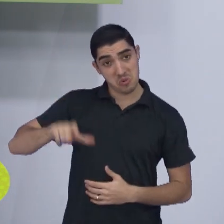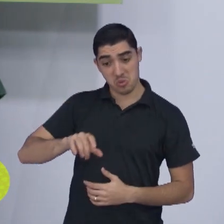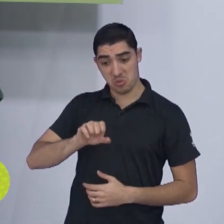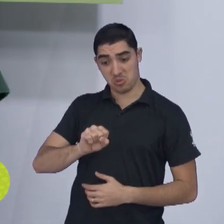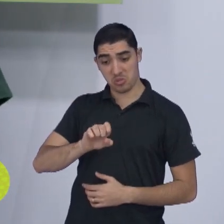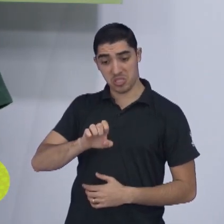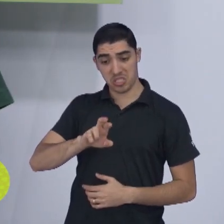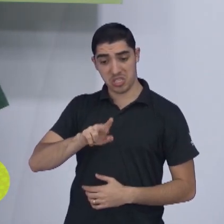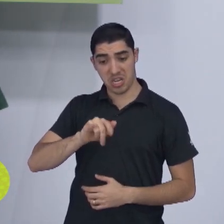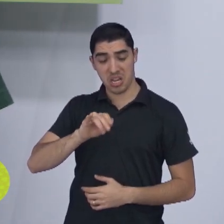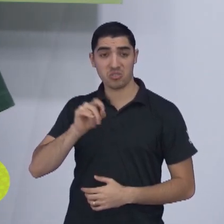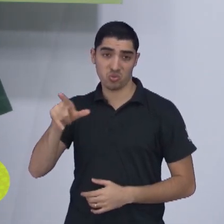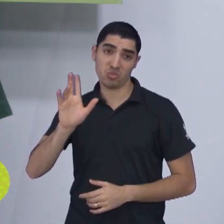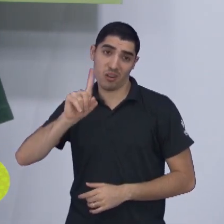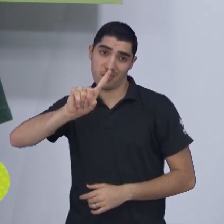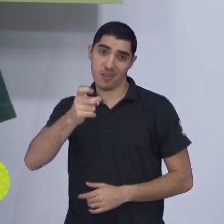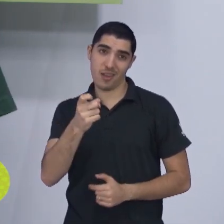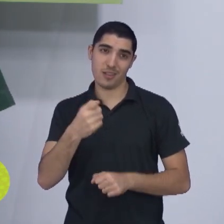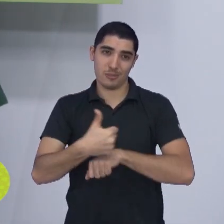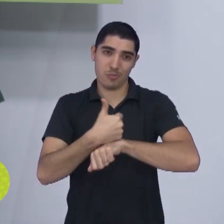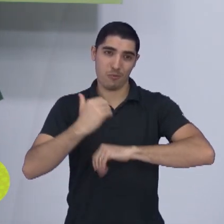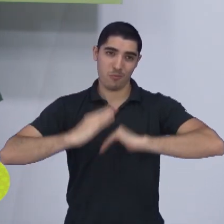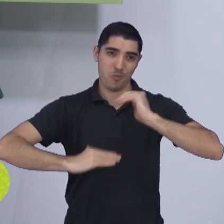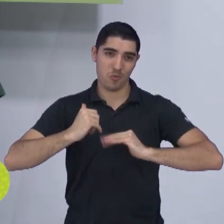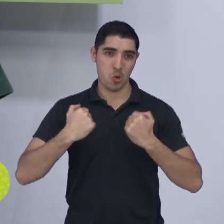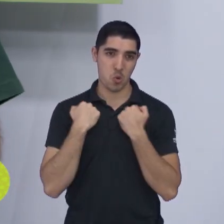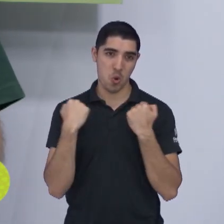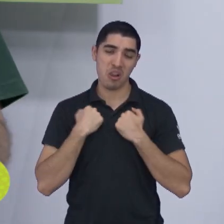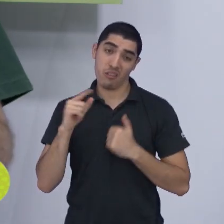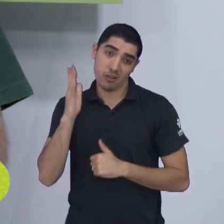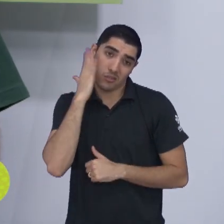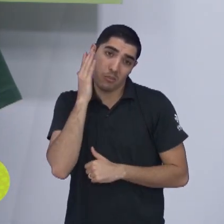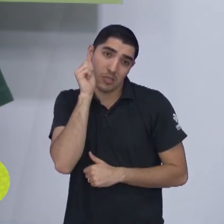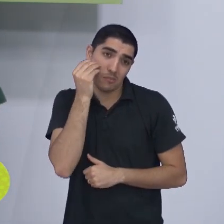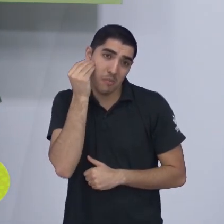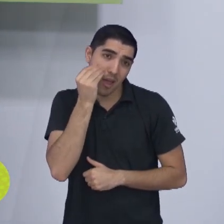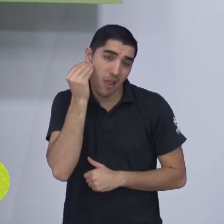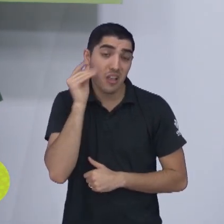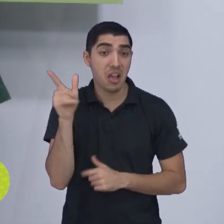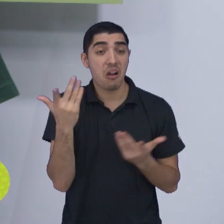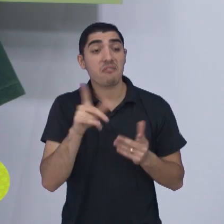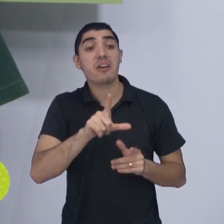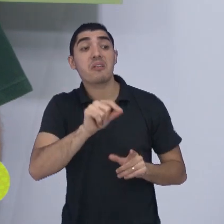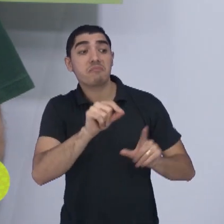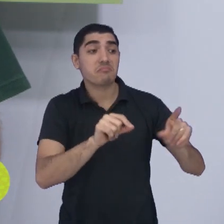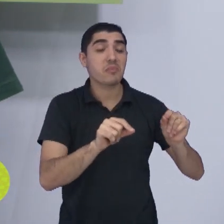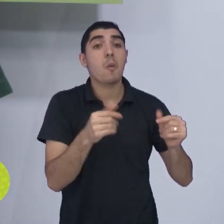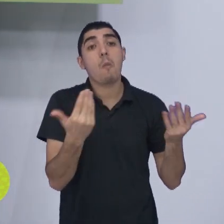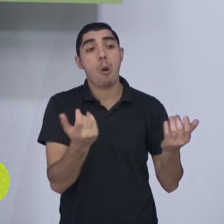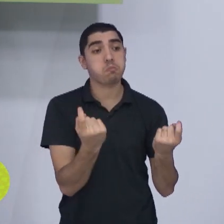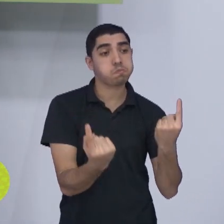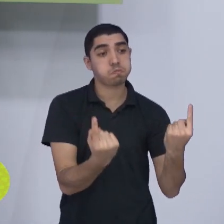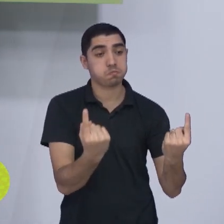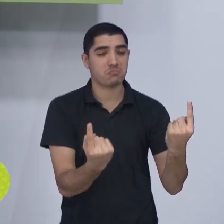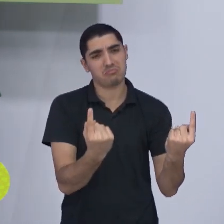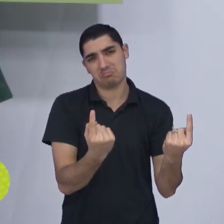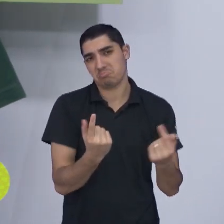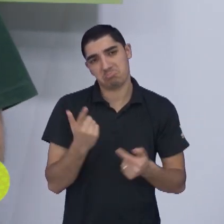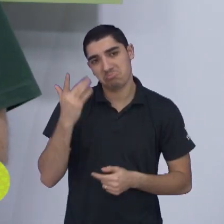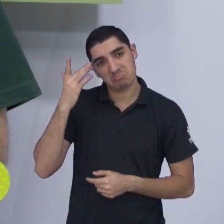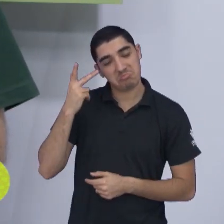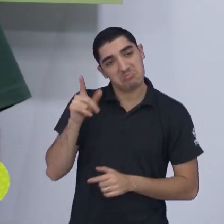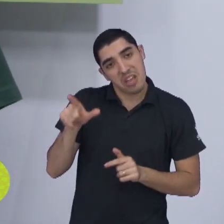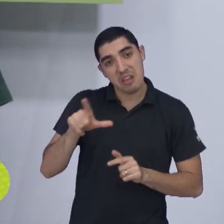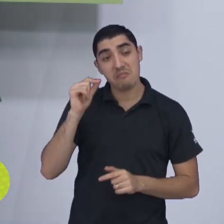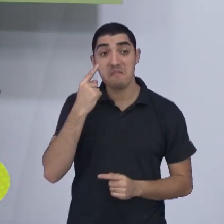Talvez ele consiga conversar com o Ariel e com o Pablo para ver quem ele vai colocar, por ele ter sido goleiro, fica mais fácil para ele. Vamos ver se ele